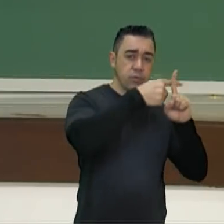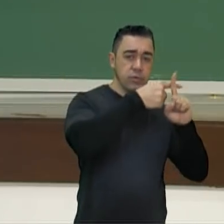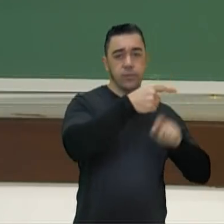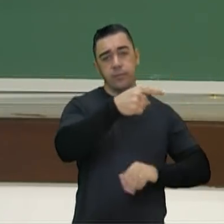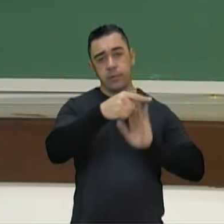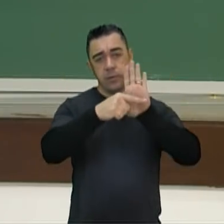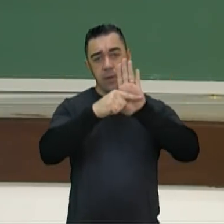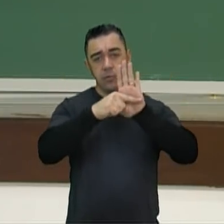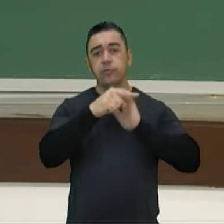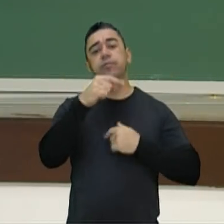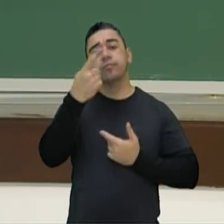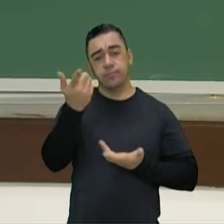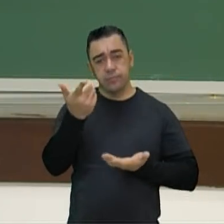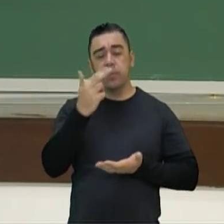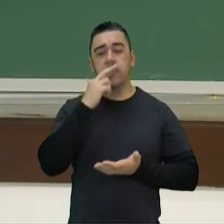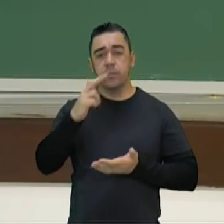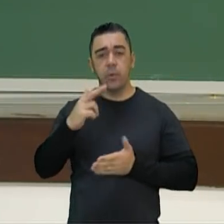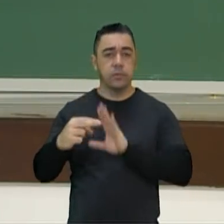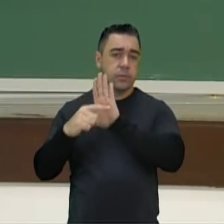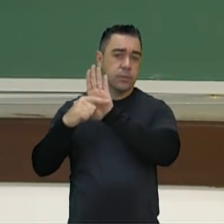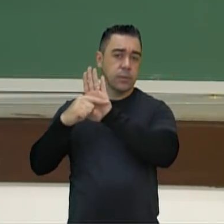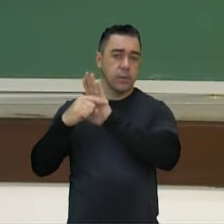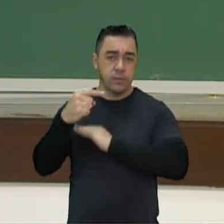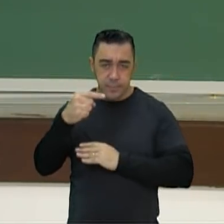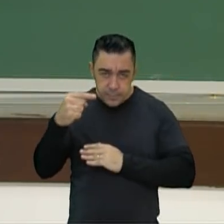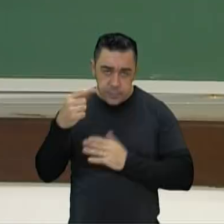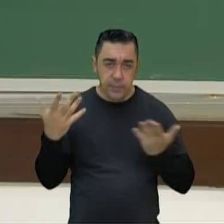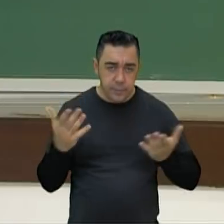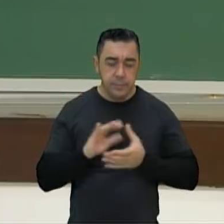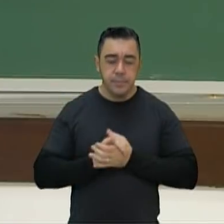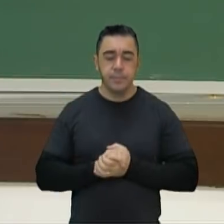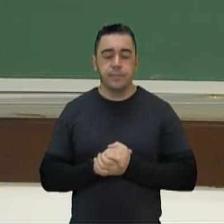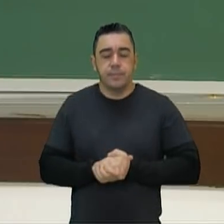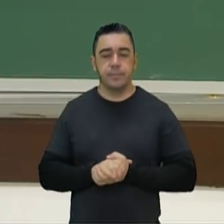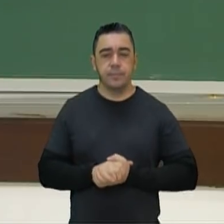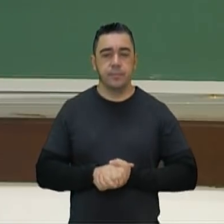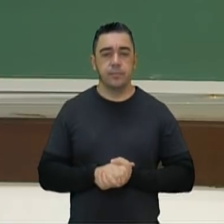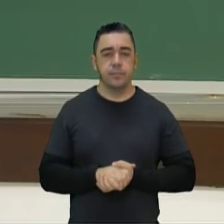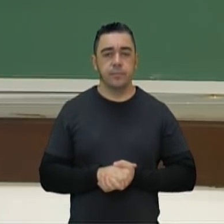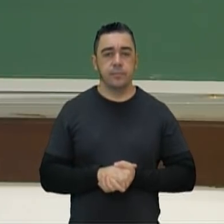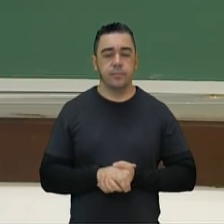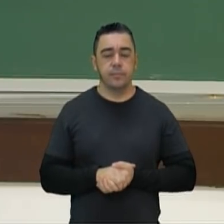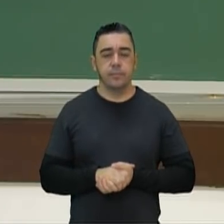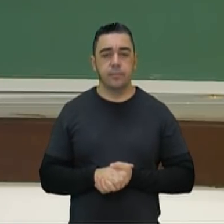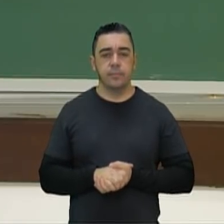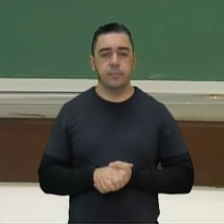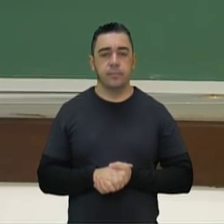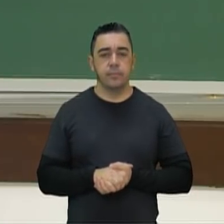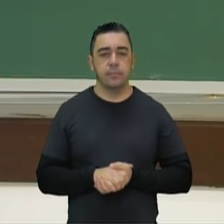Positivo, negativo, mantém o sinal é negativo.